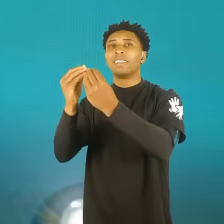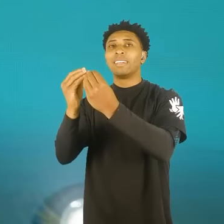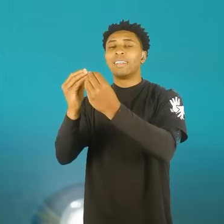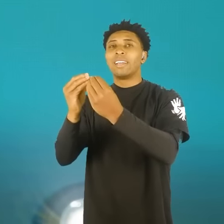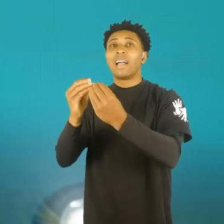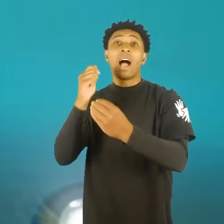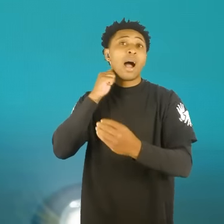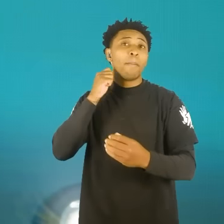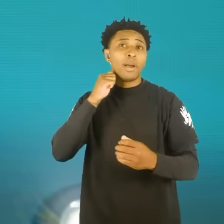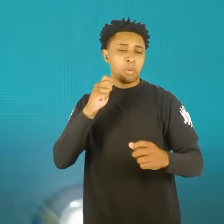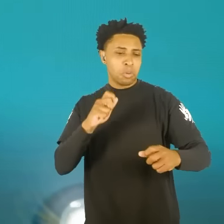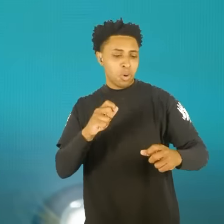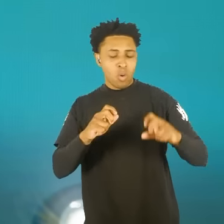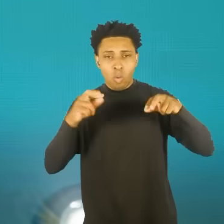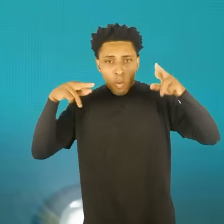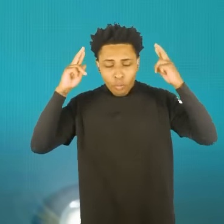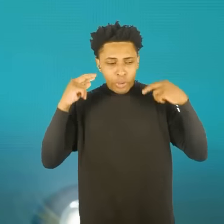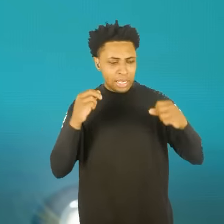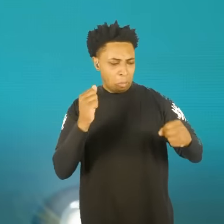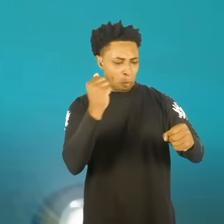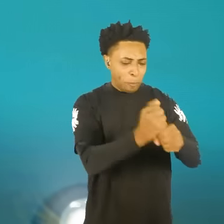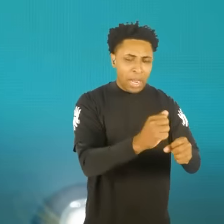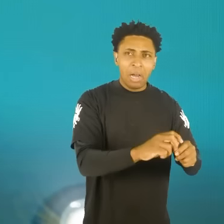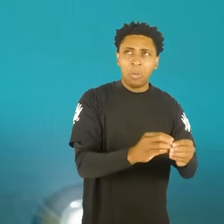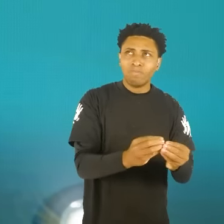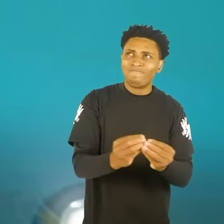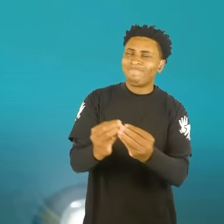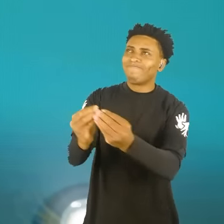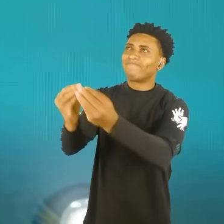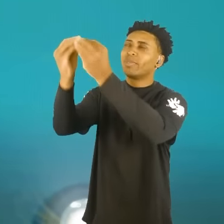uma oferta de sacrifício. Alguma coisa tinha